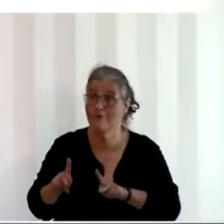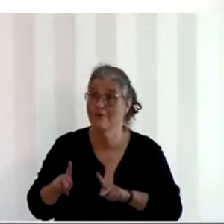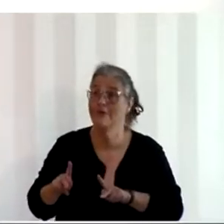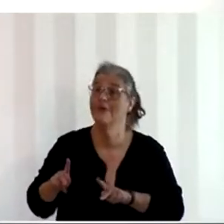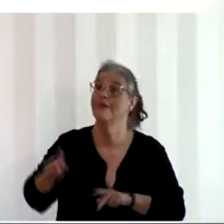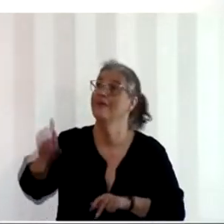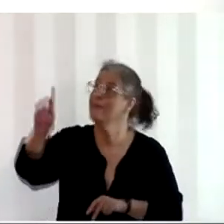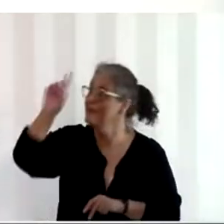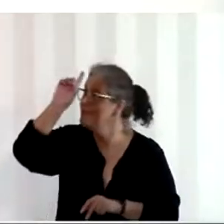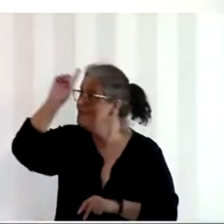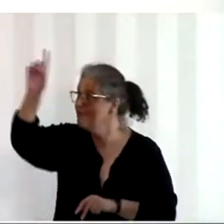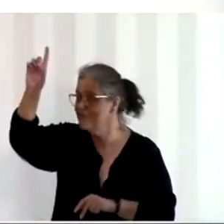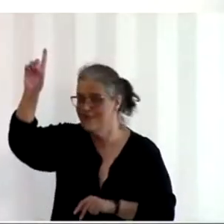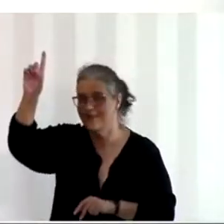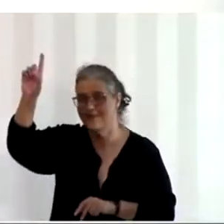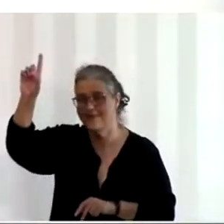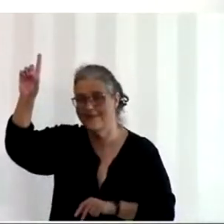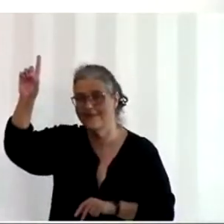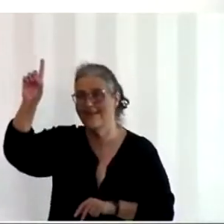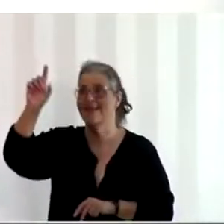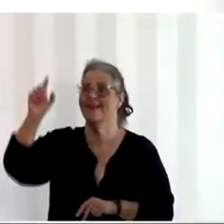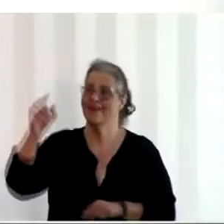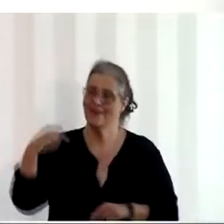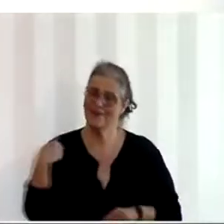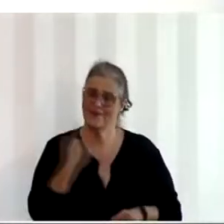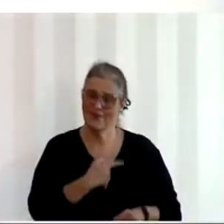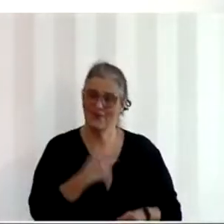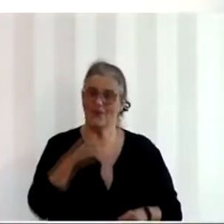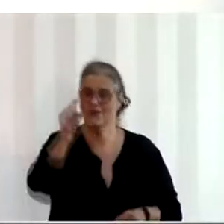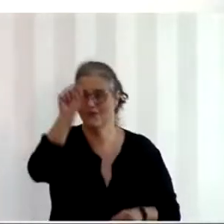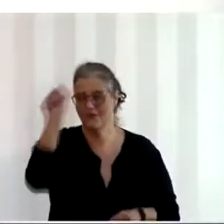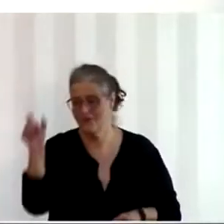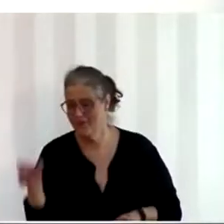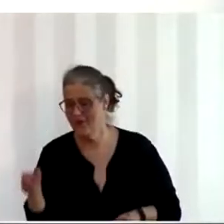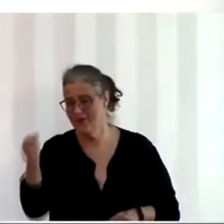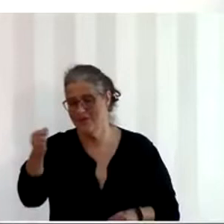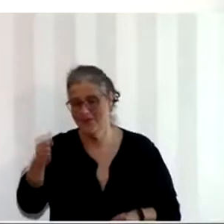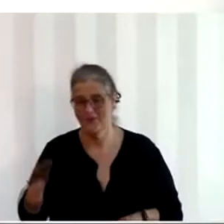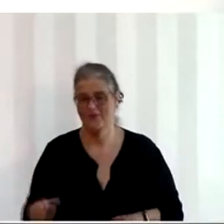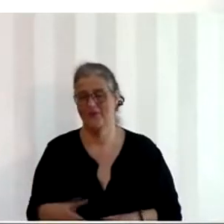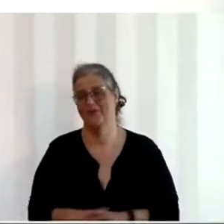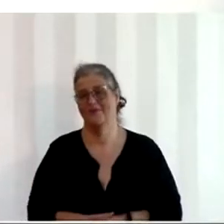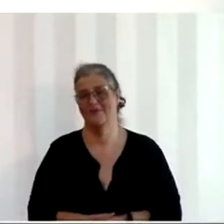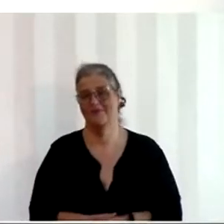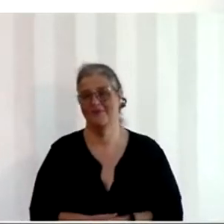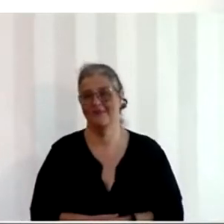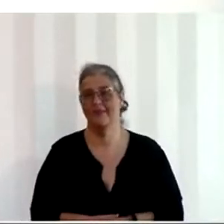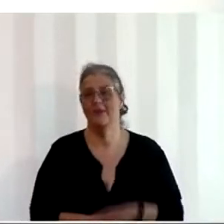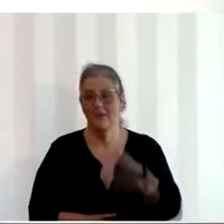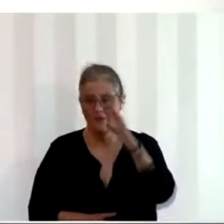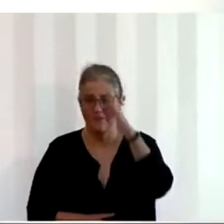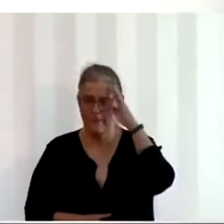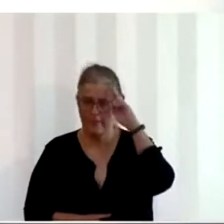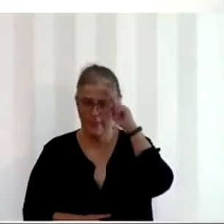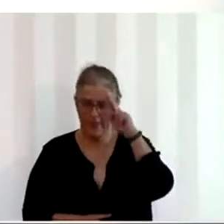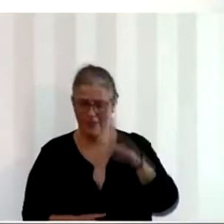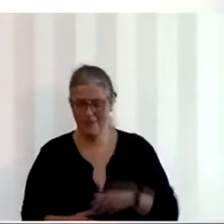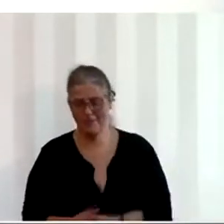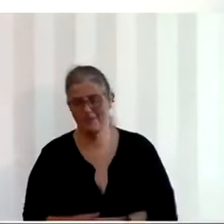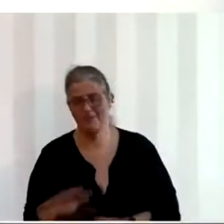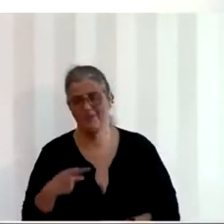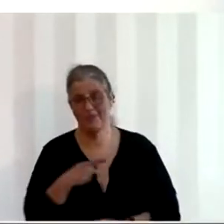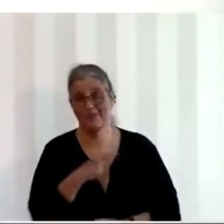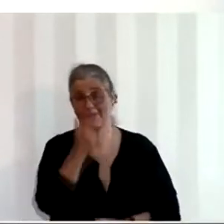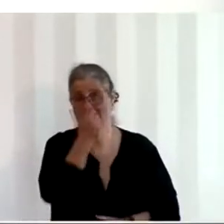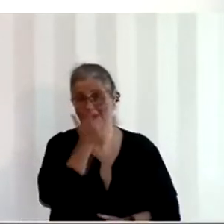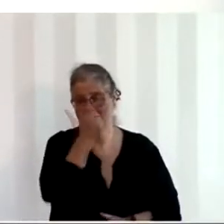estamos trilhando é o nosso supremo pastor, é o nosso Senhor Jesus. Me lembro que o reverendo George às vezes gostava de dizer